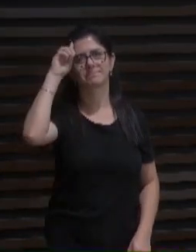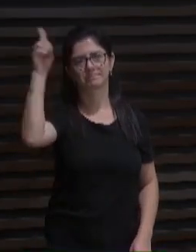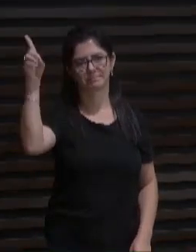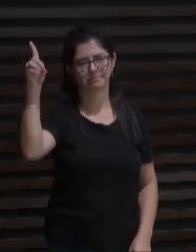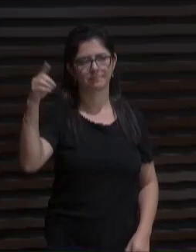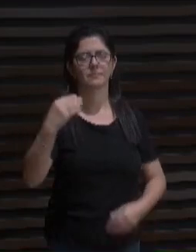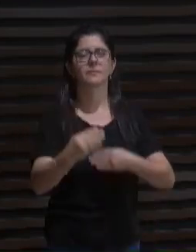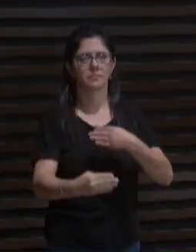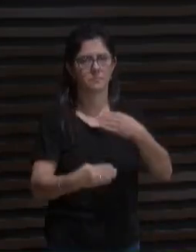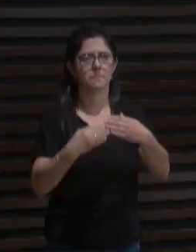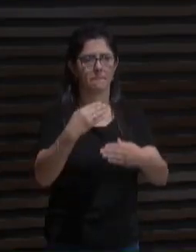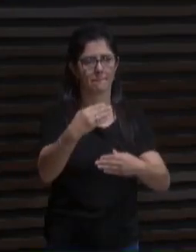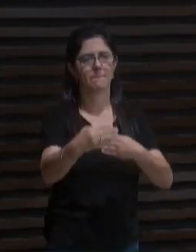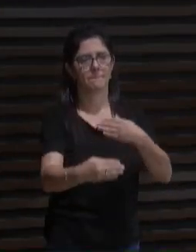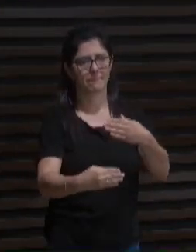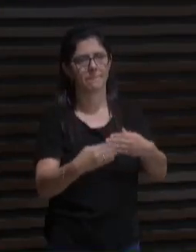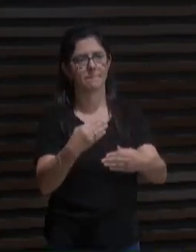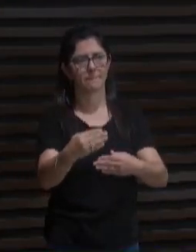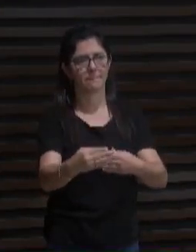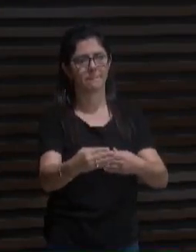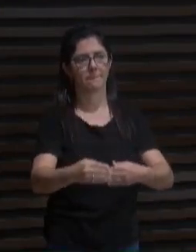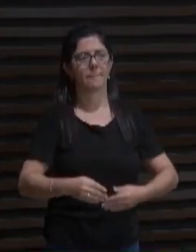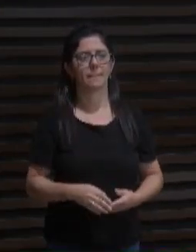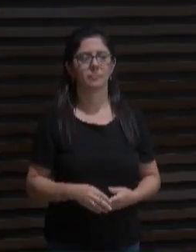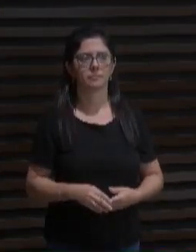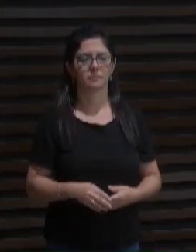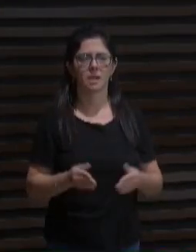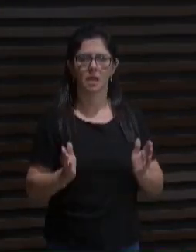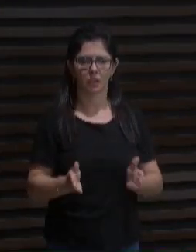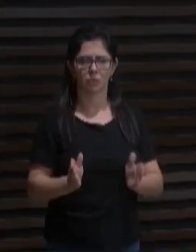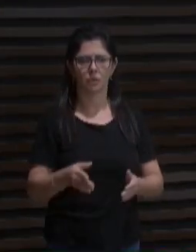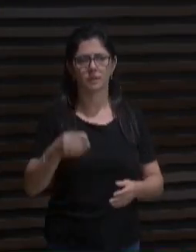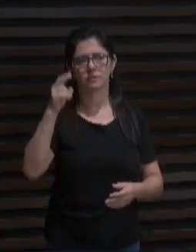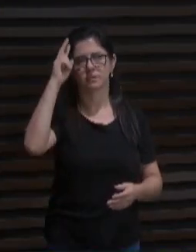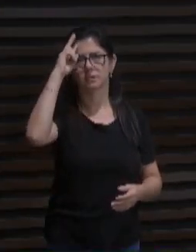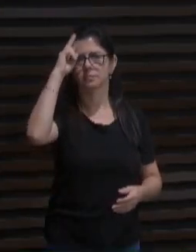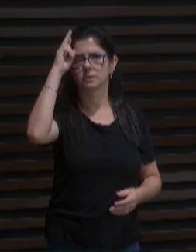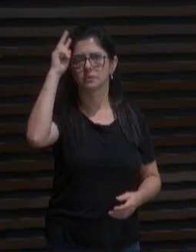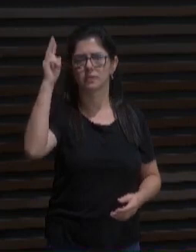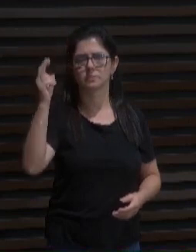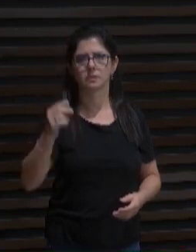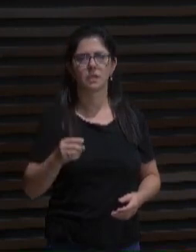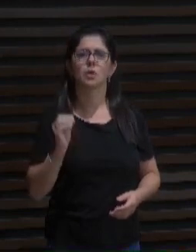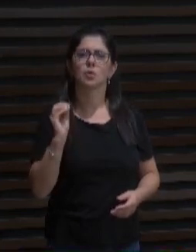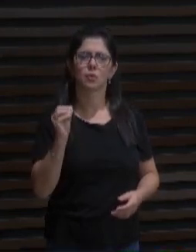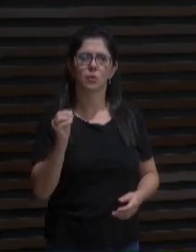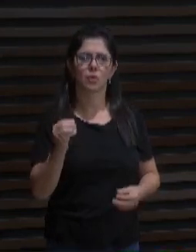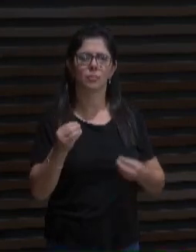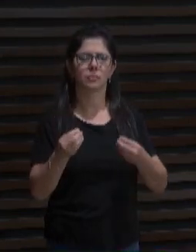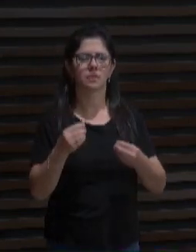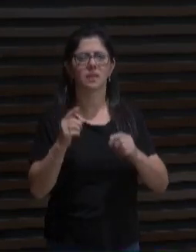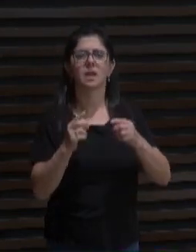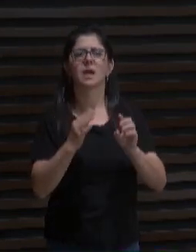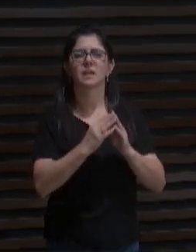progressiva. Agora vamos fazer uma recapitulação aqui dos santos de Tessalônica. Como é que era a igreja? Como é que Paulo chegou? Como é